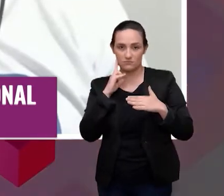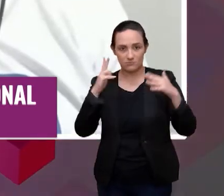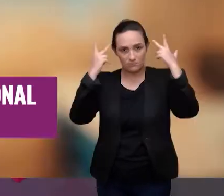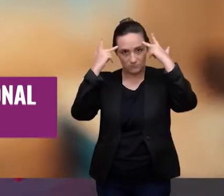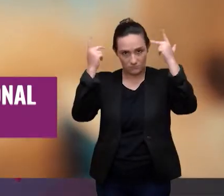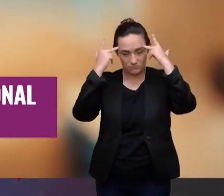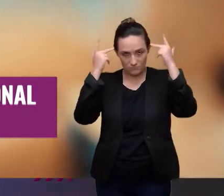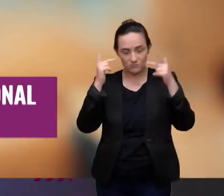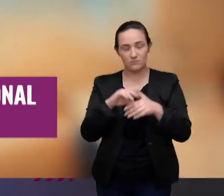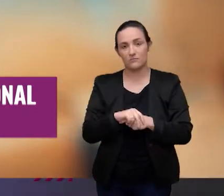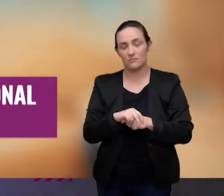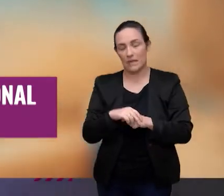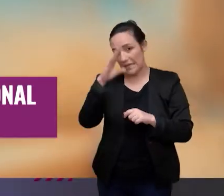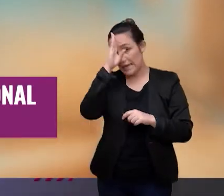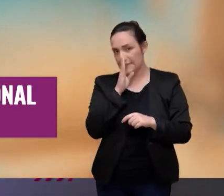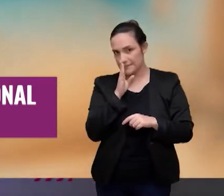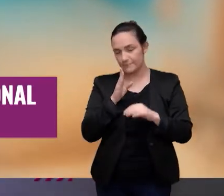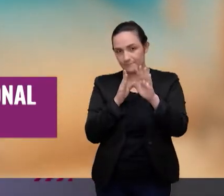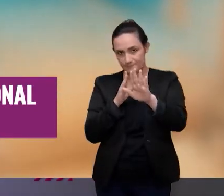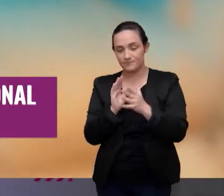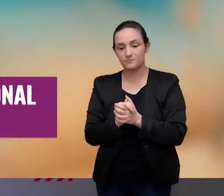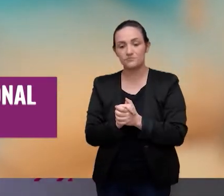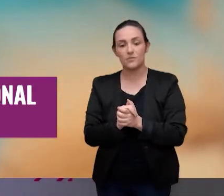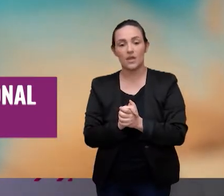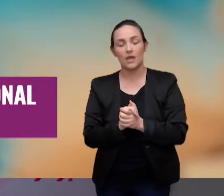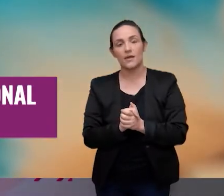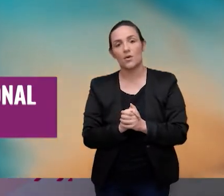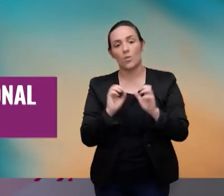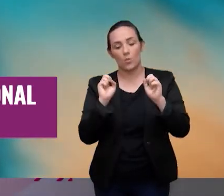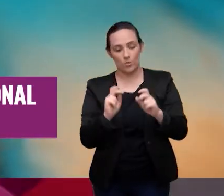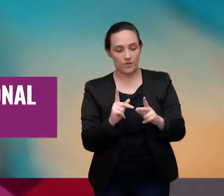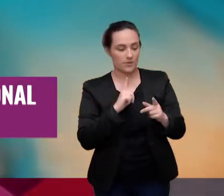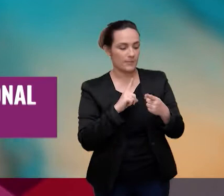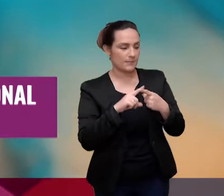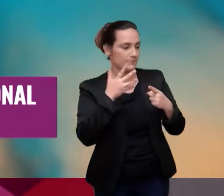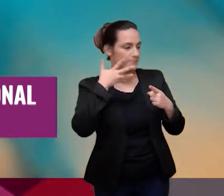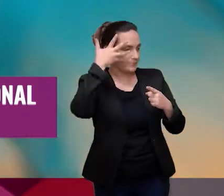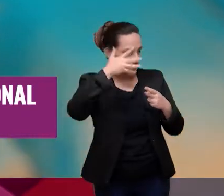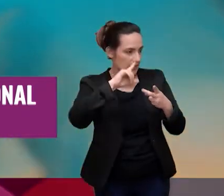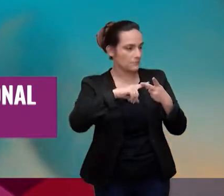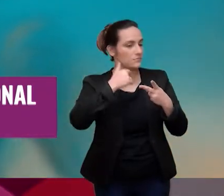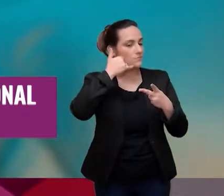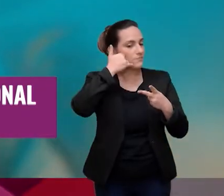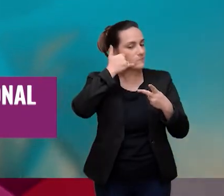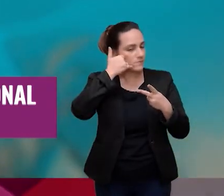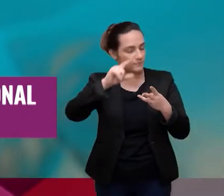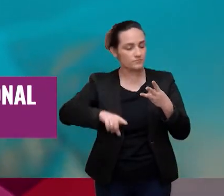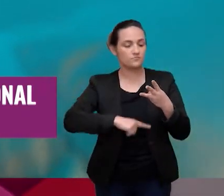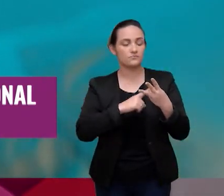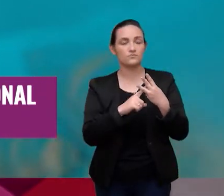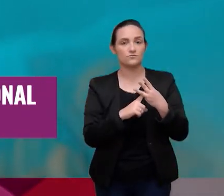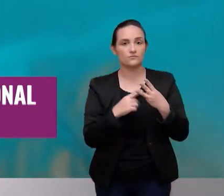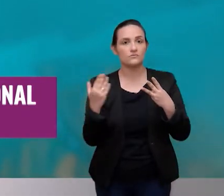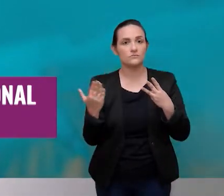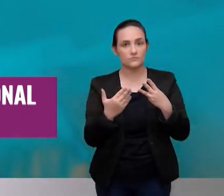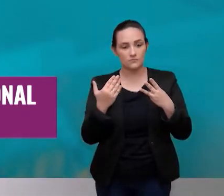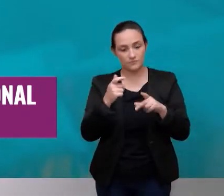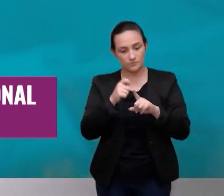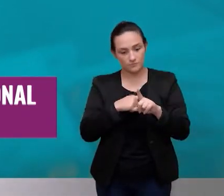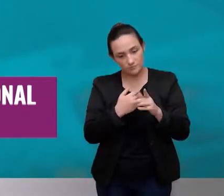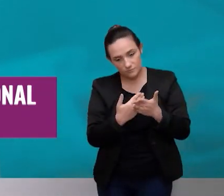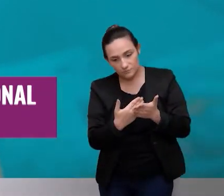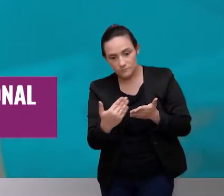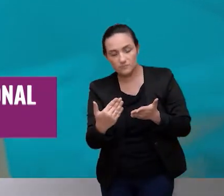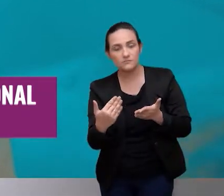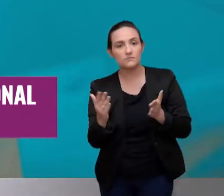serviço de palestra, nós estamos para inaugurar agora, no próximo mês, um grupo chamado